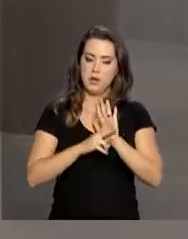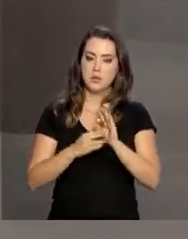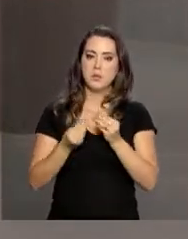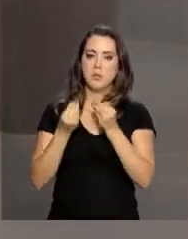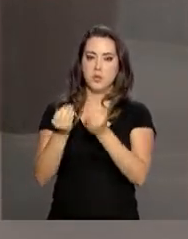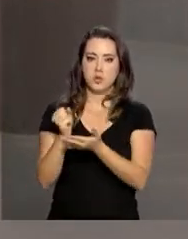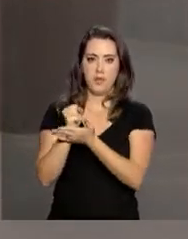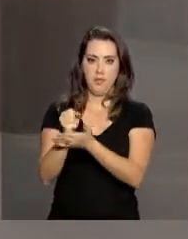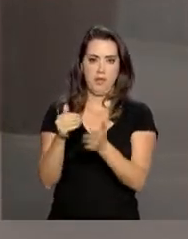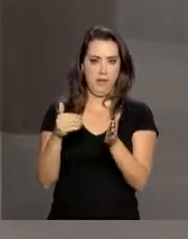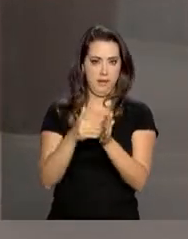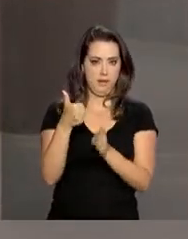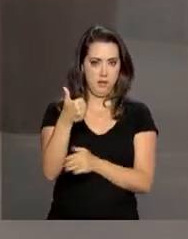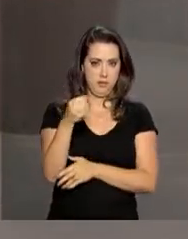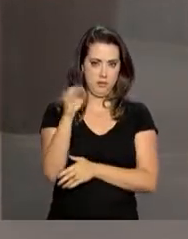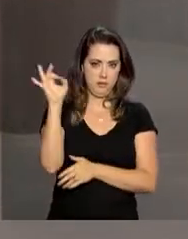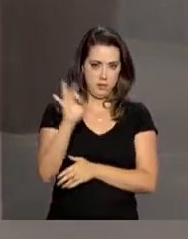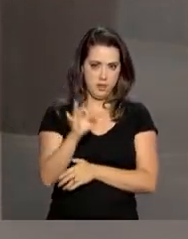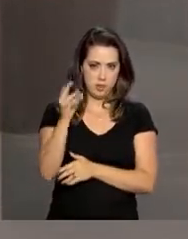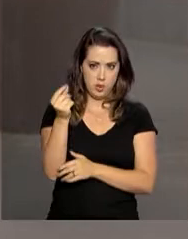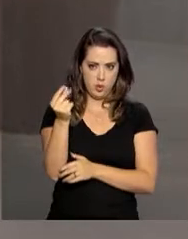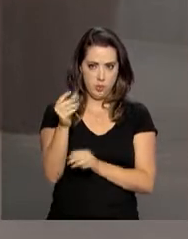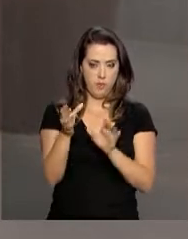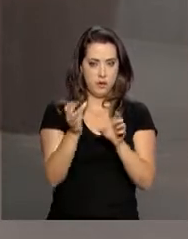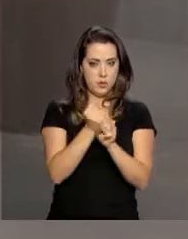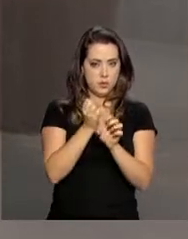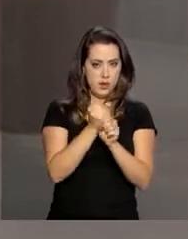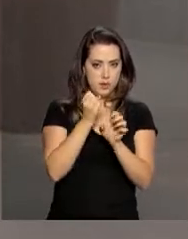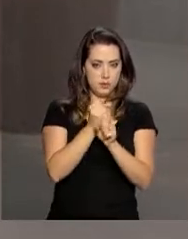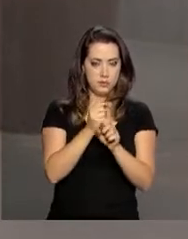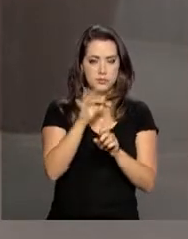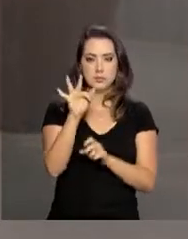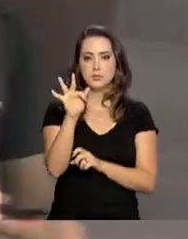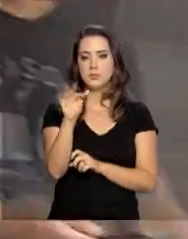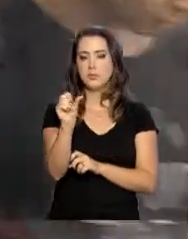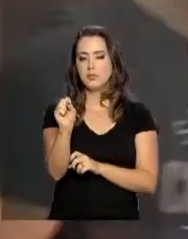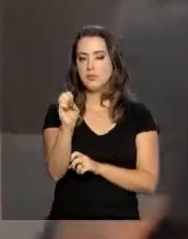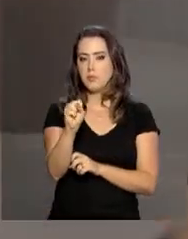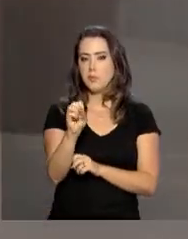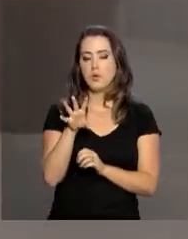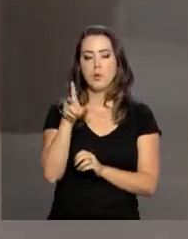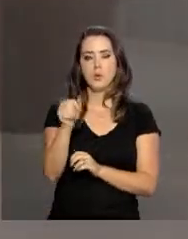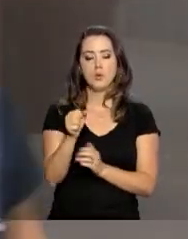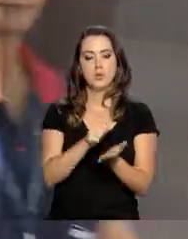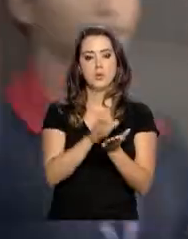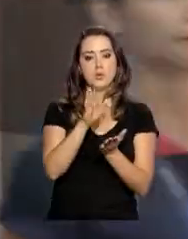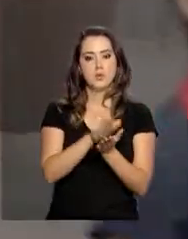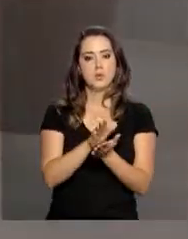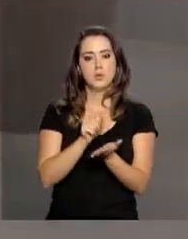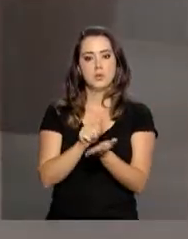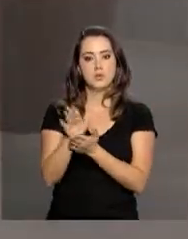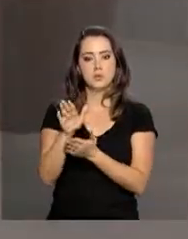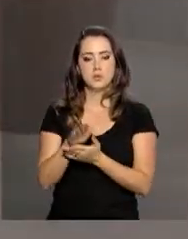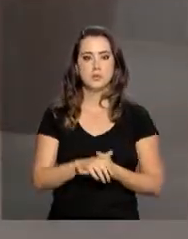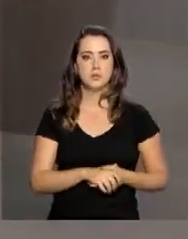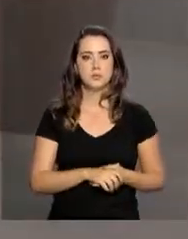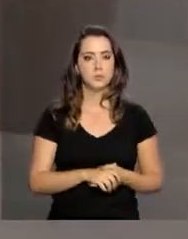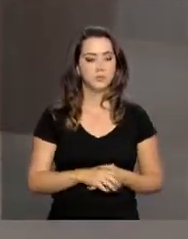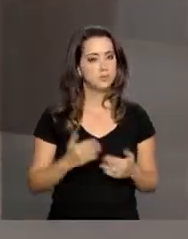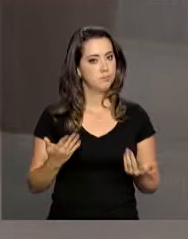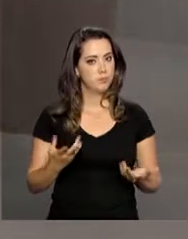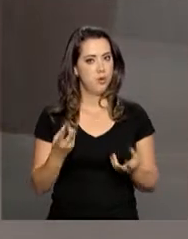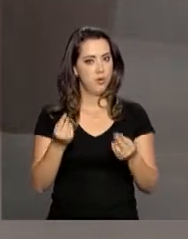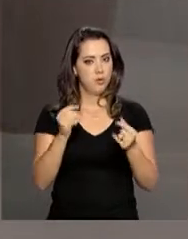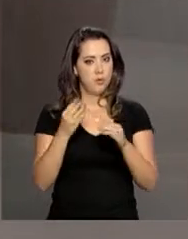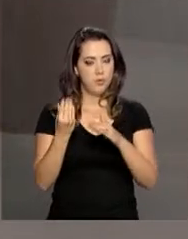garantia até 10% do saldo da conta e a totalidade da multa em caso de demissão sem justa causa. O